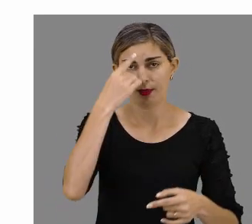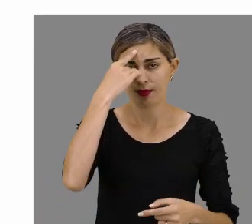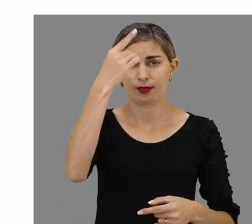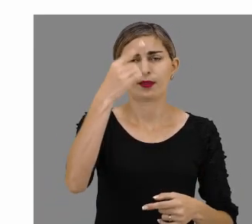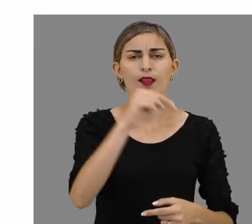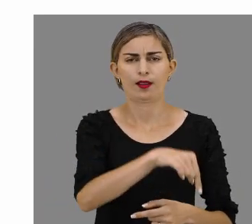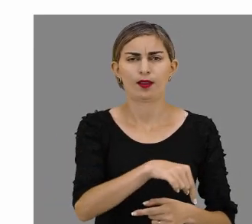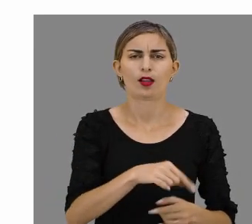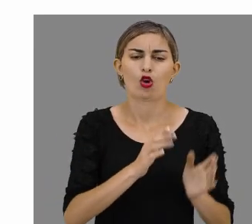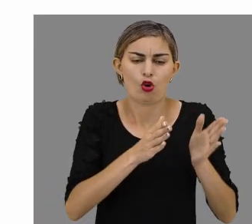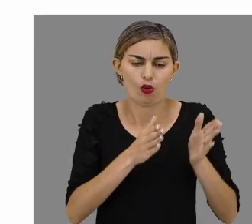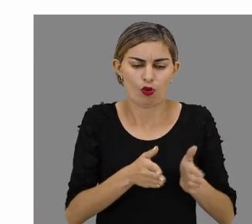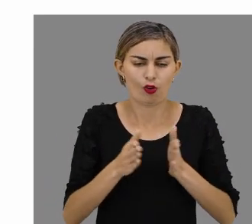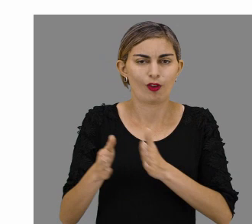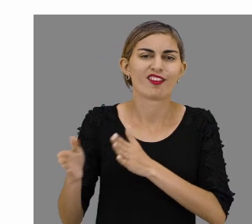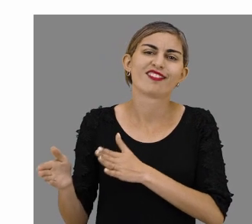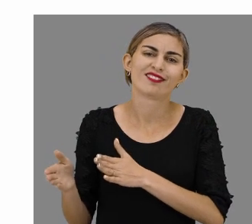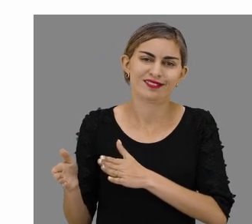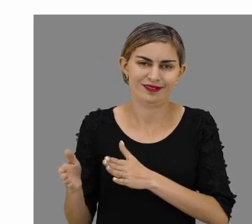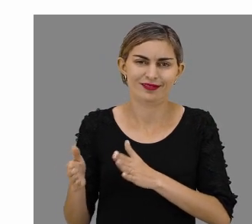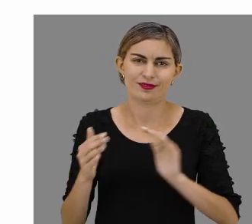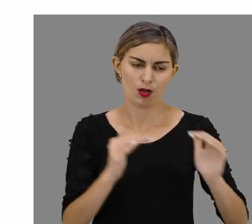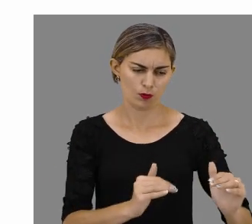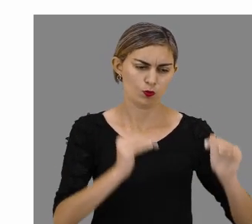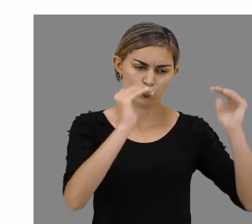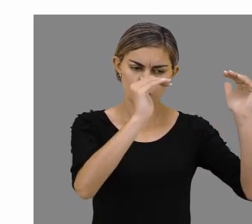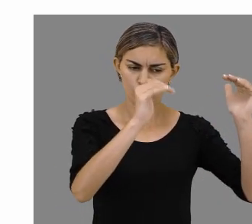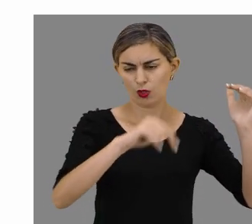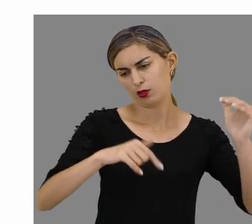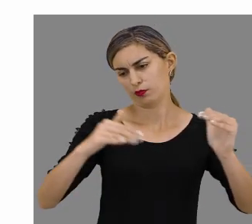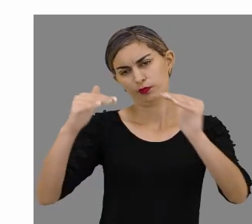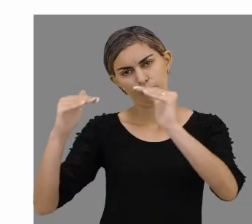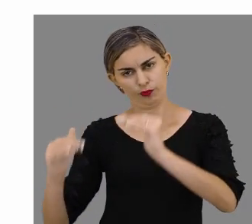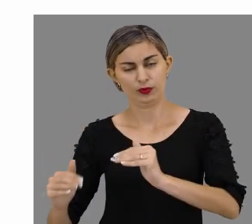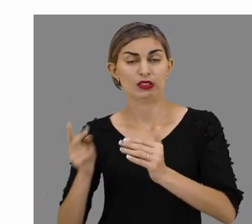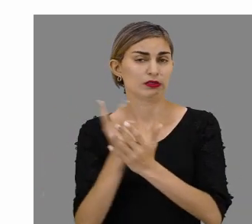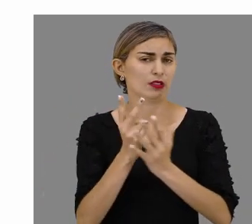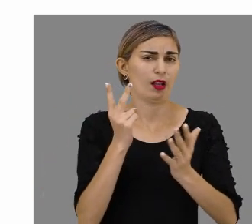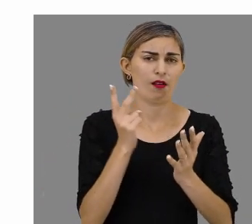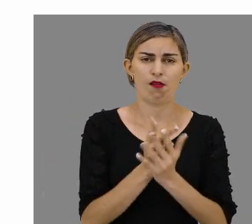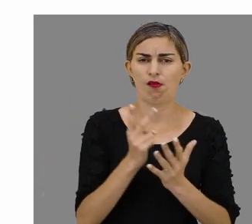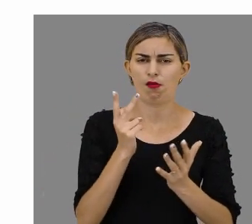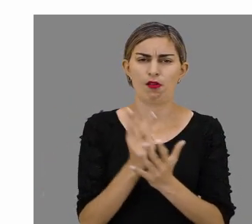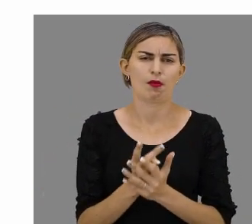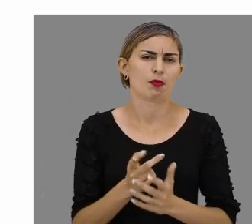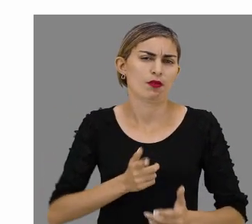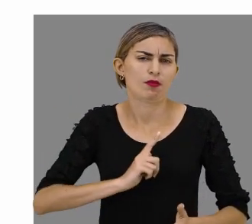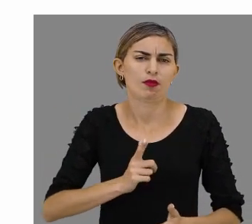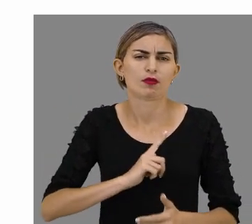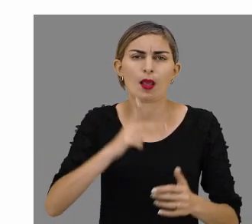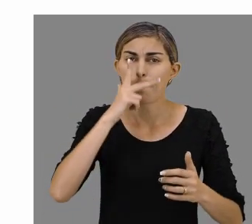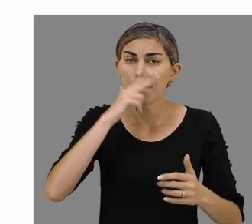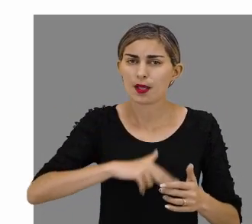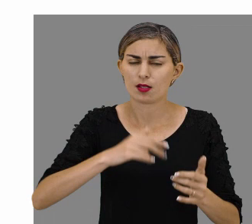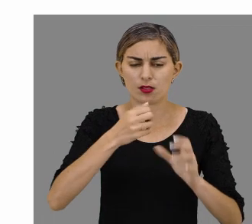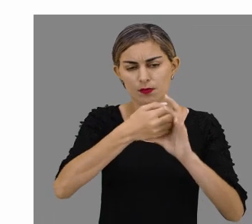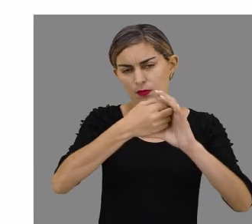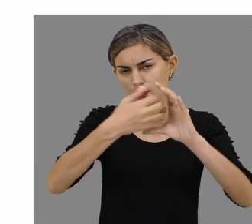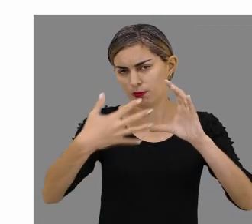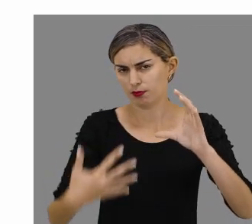à ideia de ordem hierárquica, no qual, como eu disse, sempre terão as